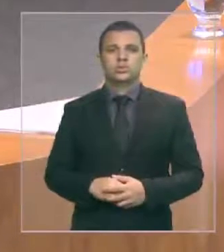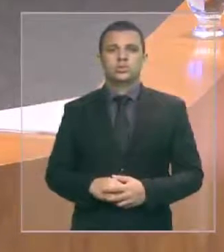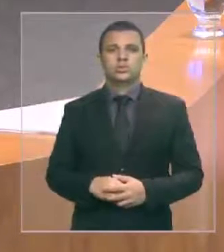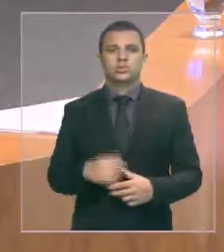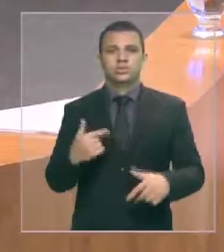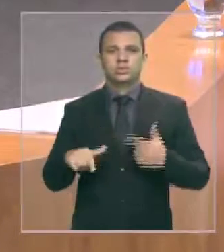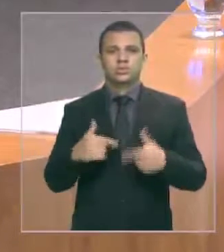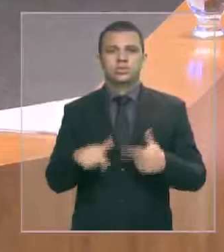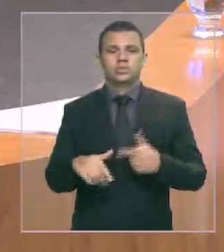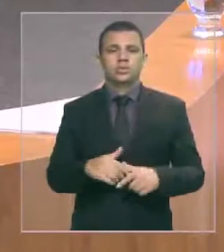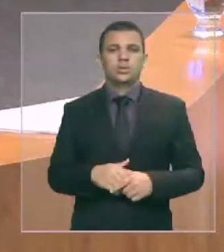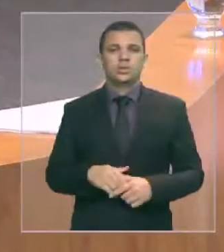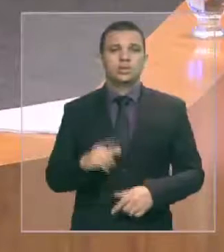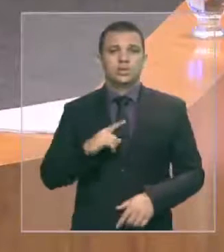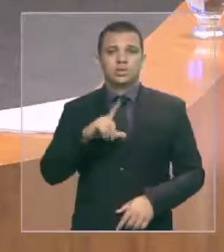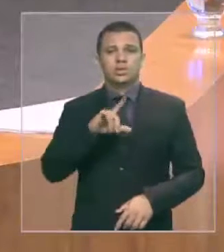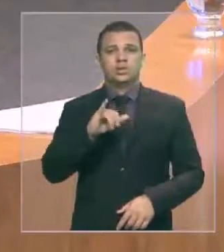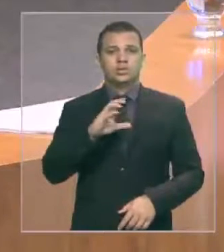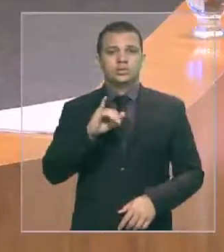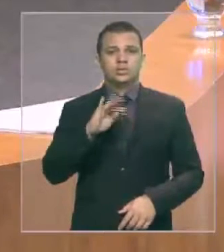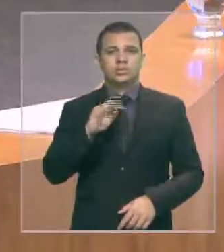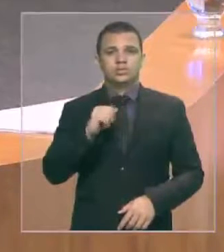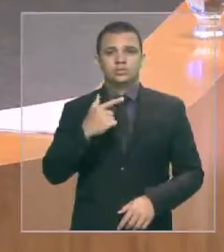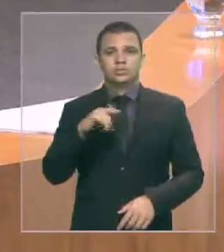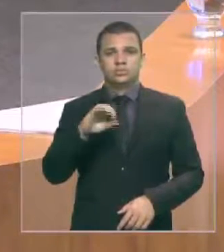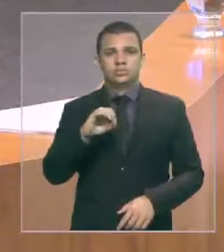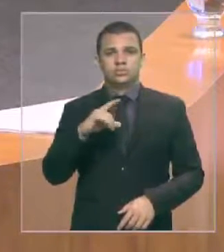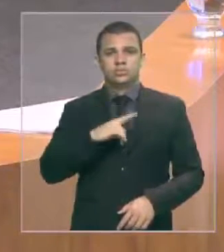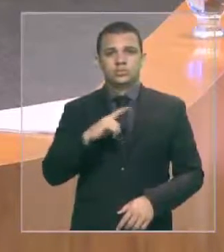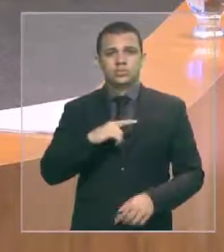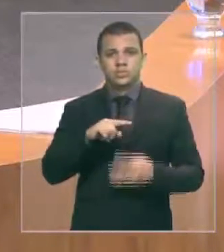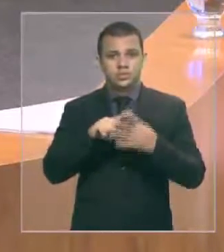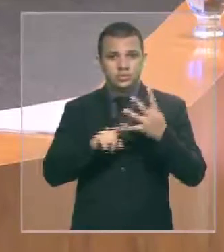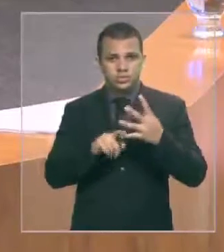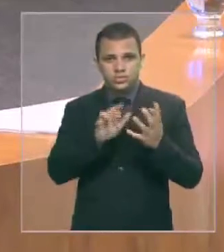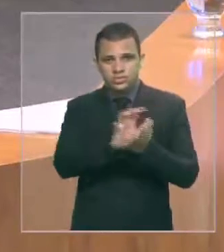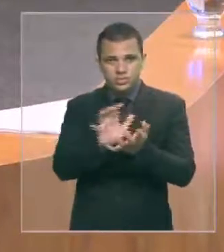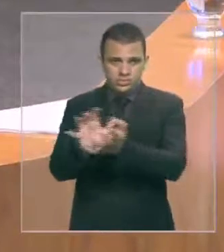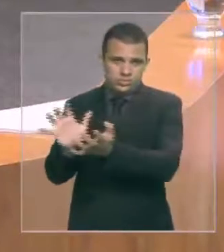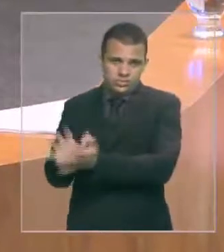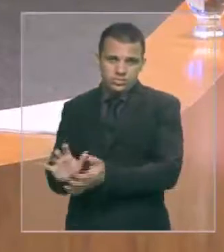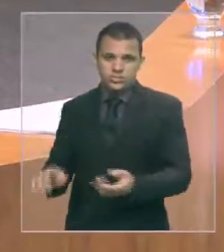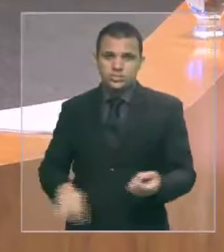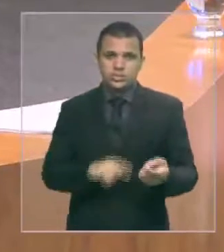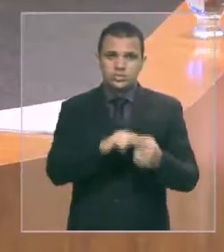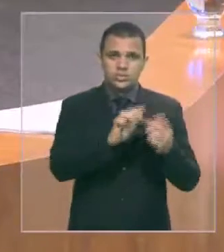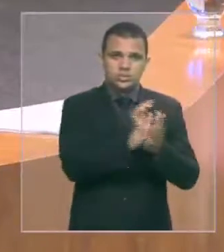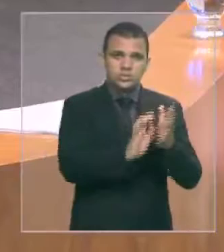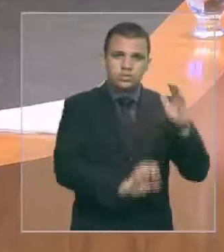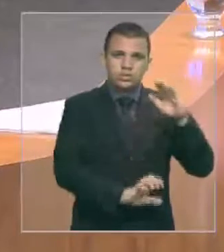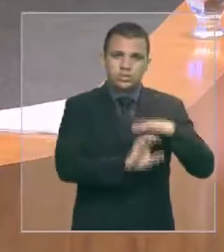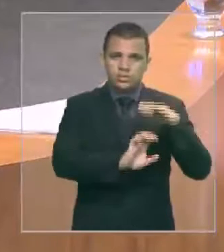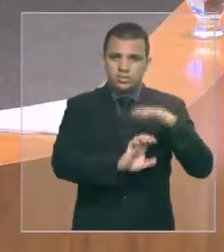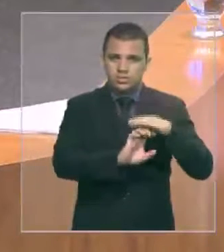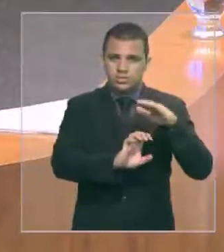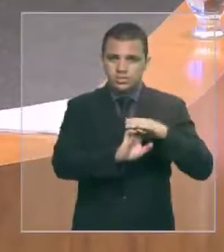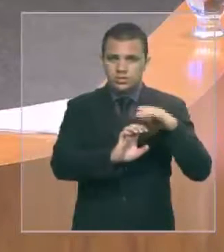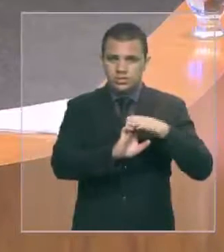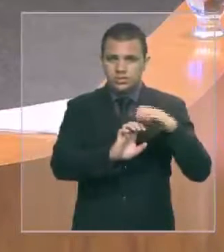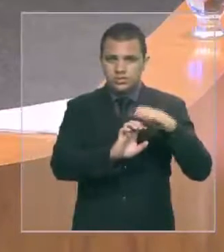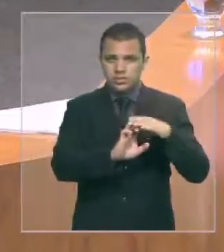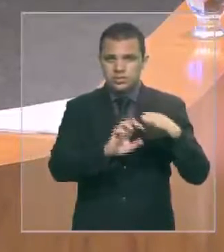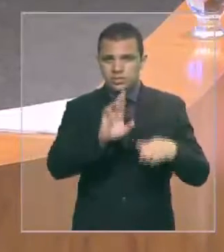A licitação é composta por 4 lotes. Os empresários participam de um lote,